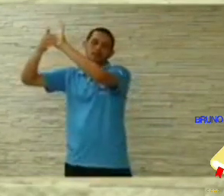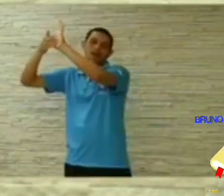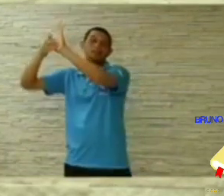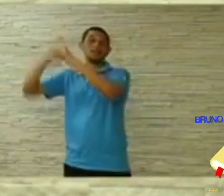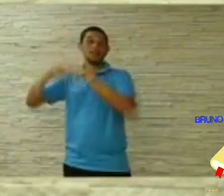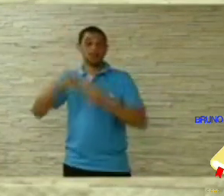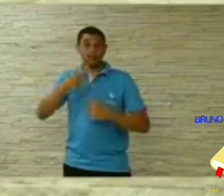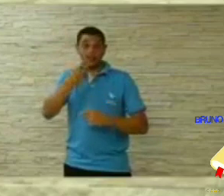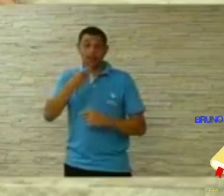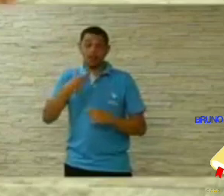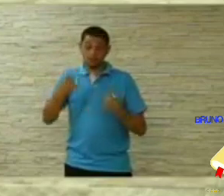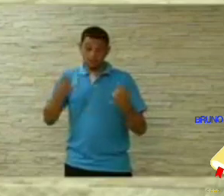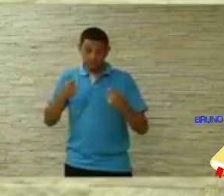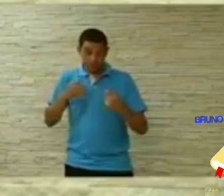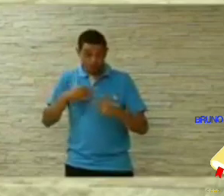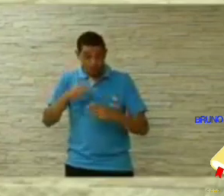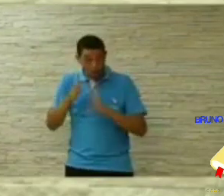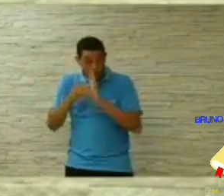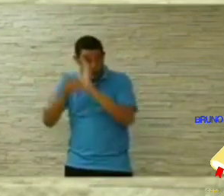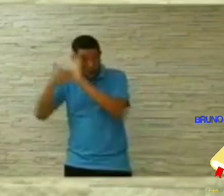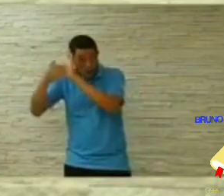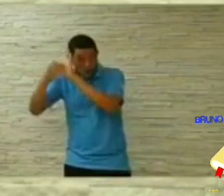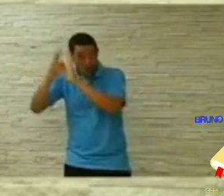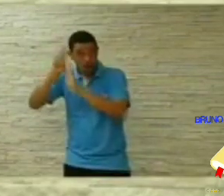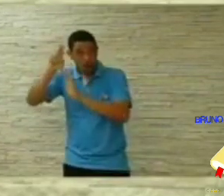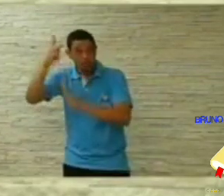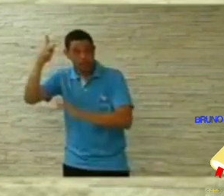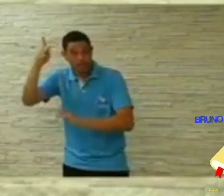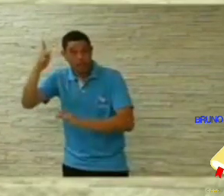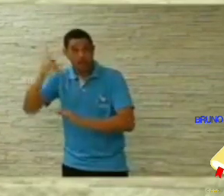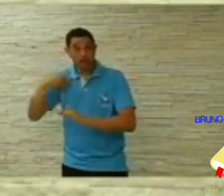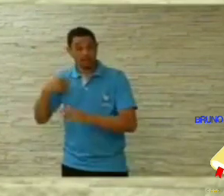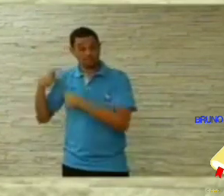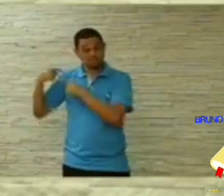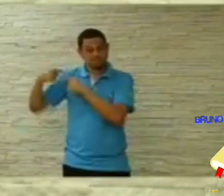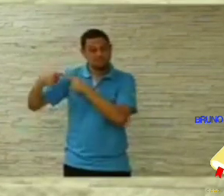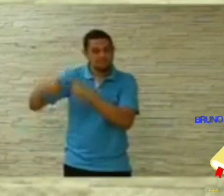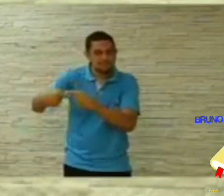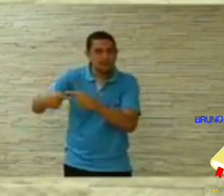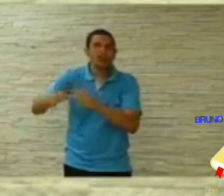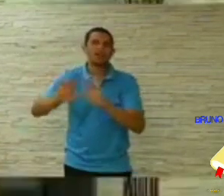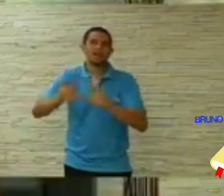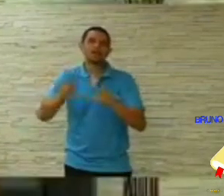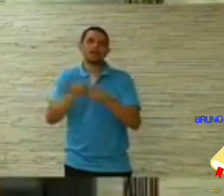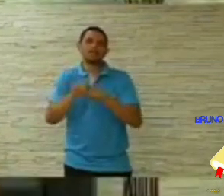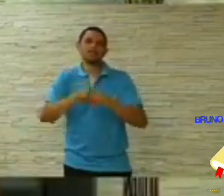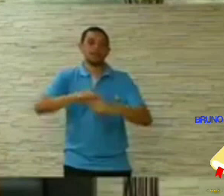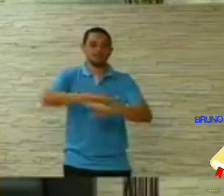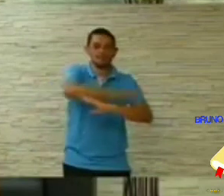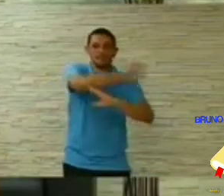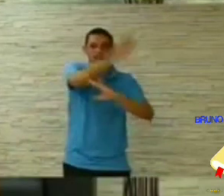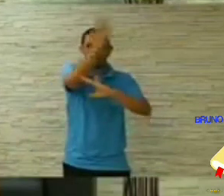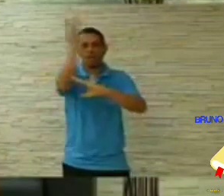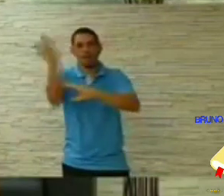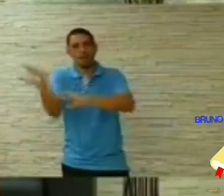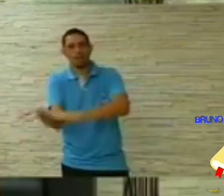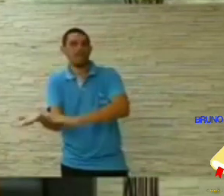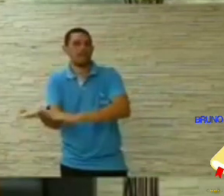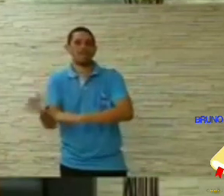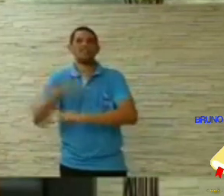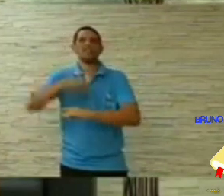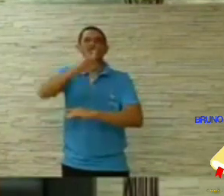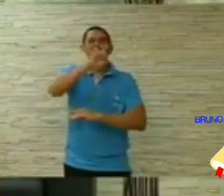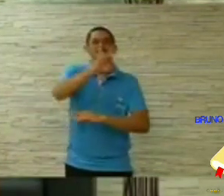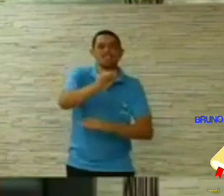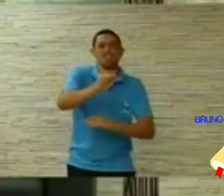geração, antes e depois, o nome de Deus deveria ser louvado o dia inteiro, dia e noite. De